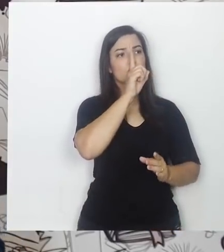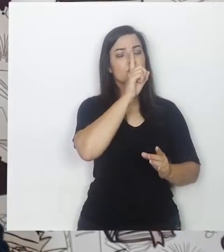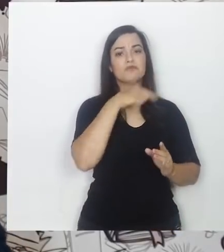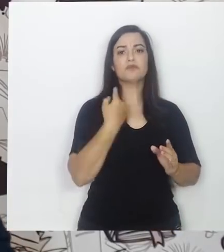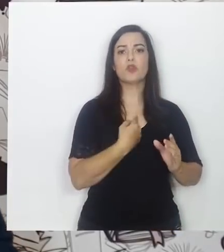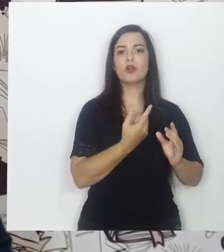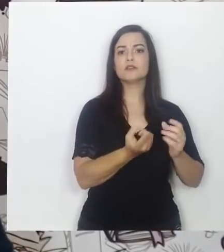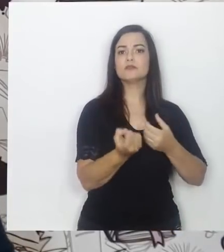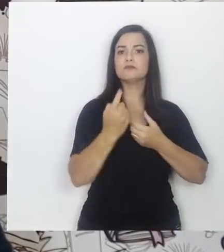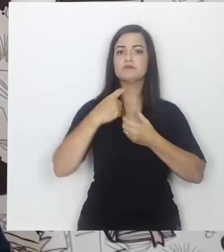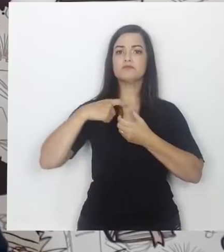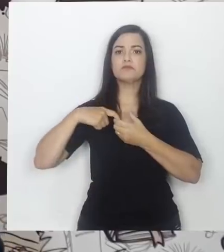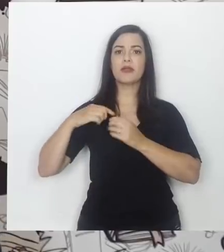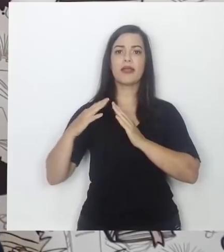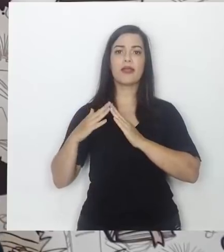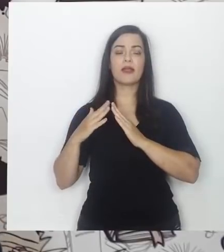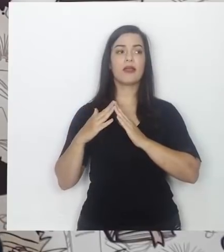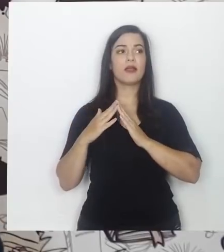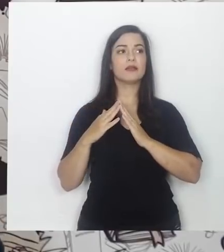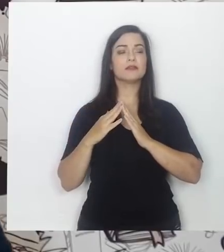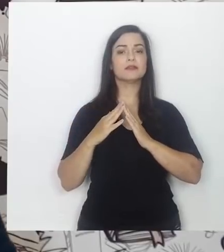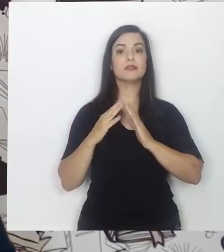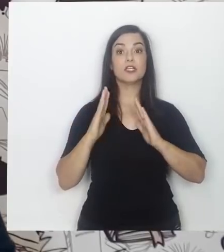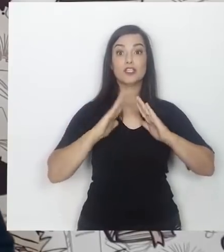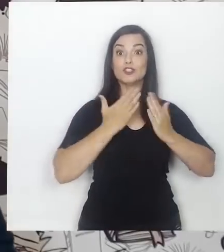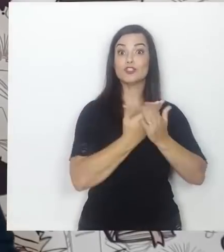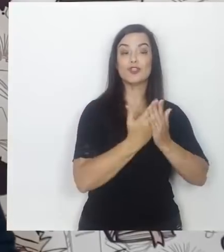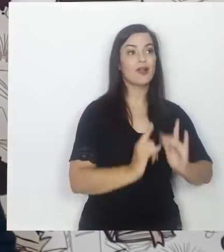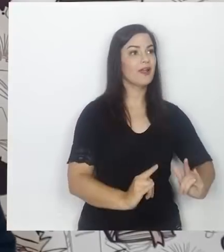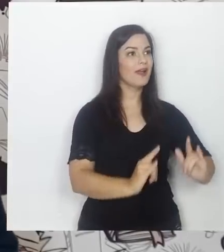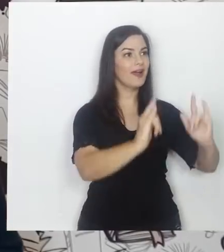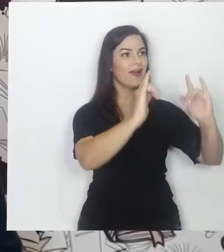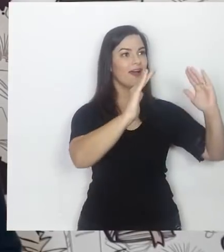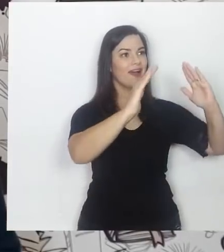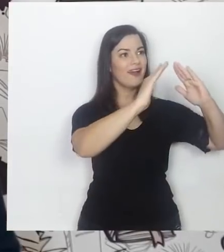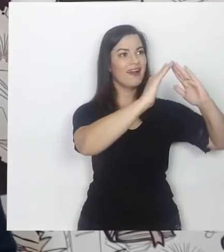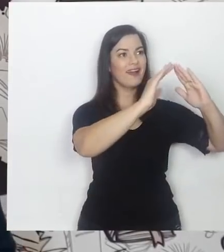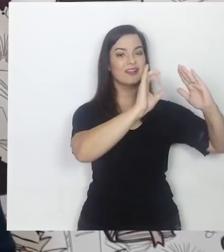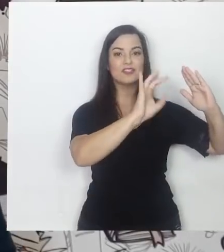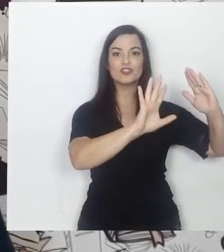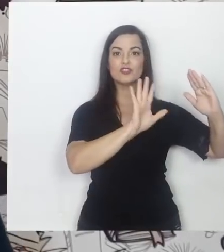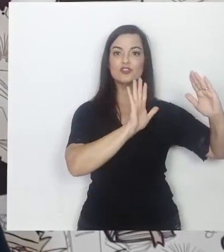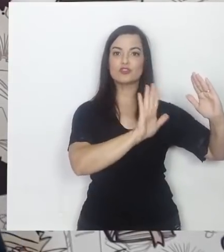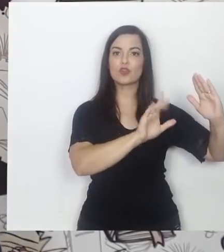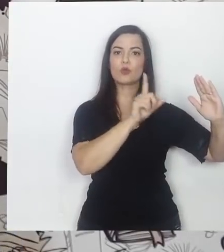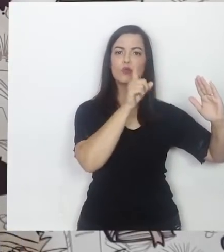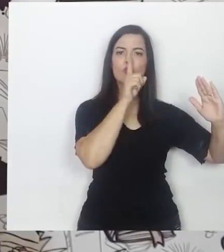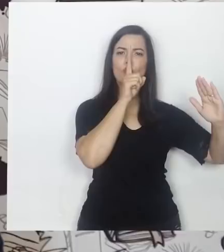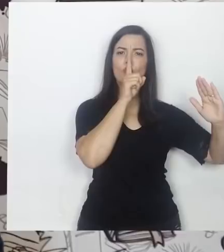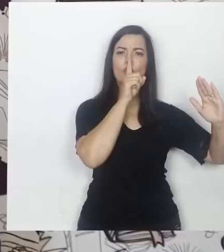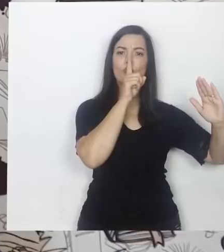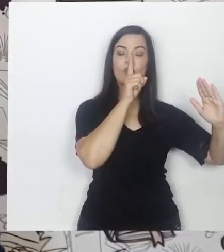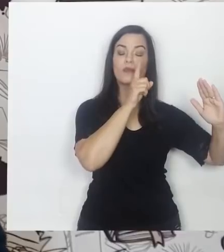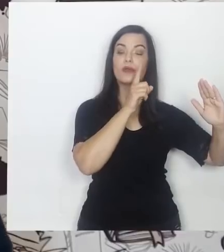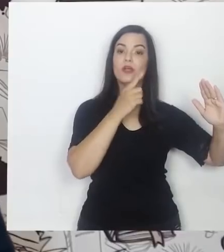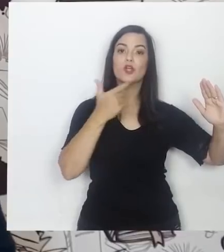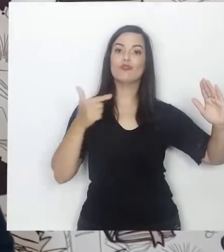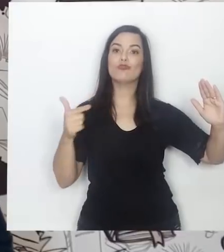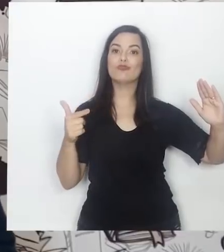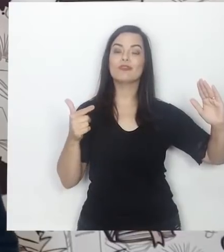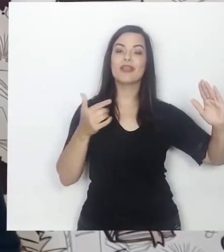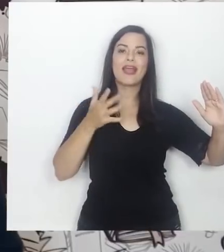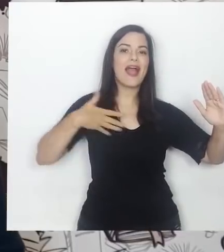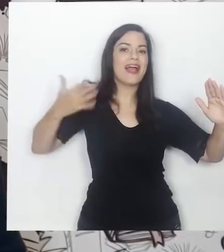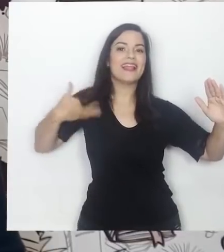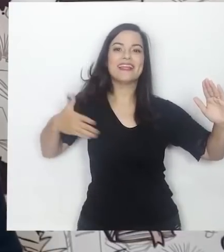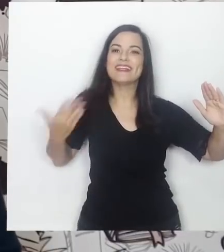as escolas apenas como um prédio e não com a vida, com a alegria e com a energia que vocês